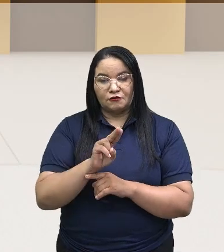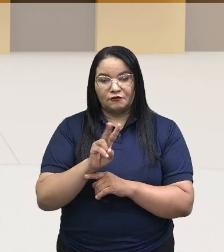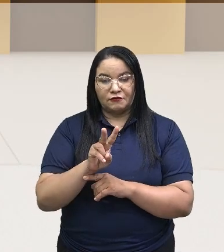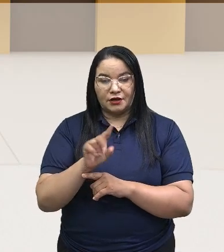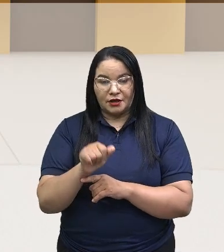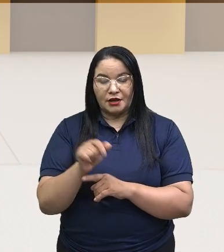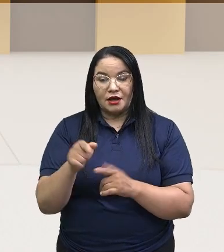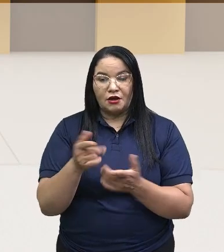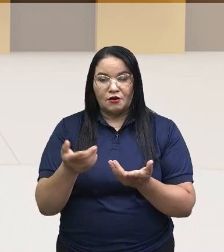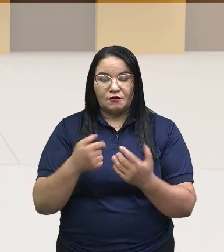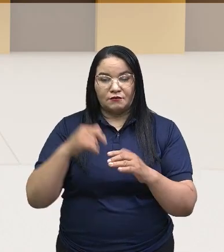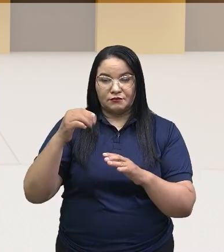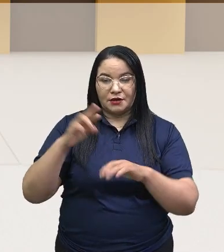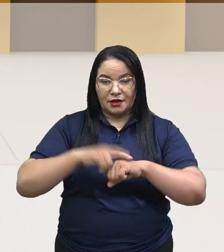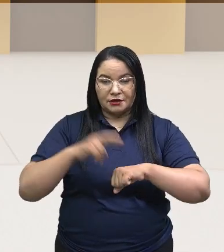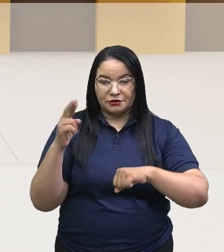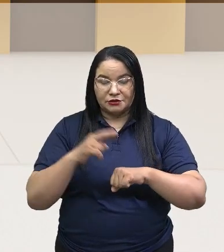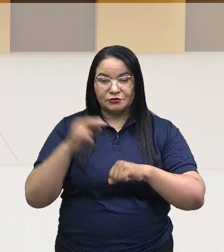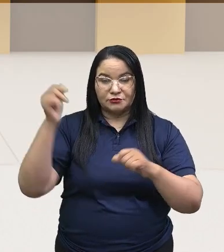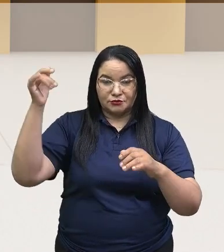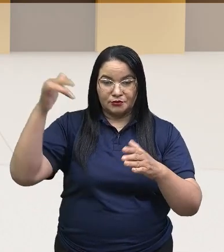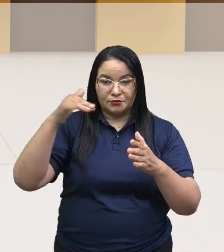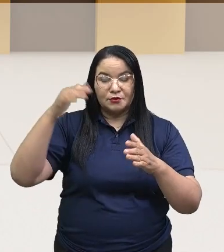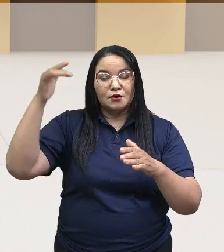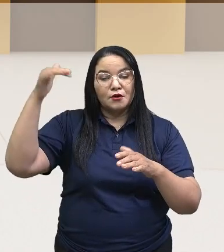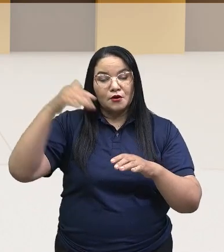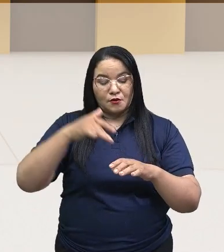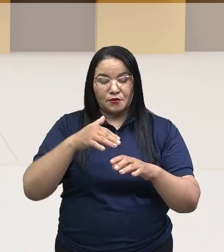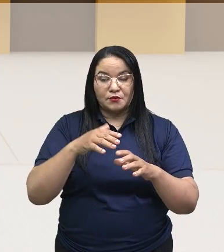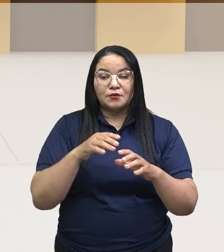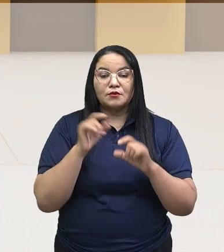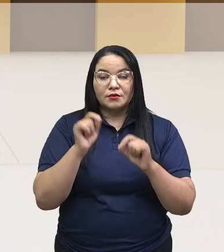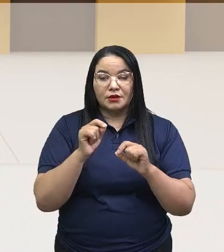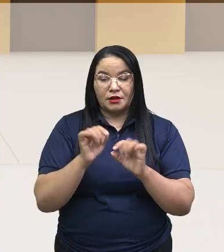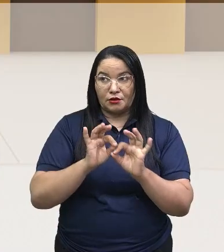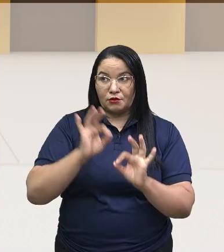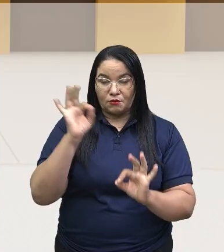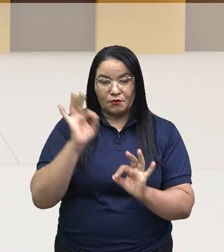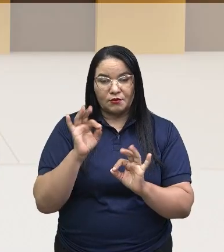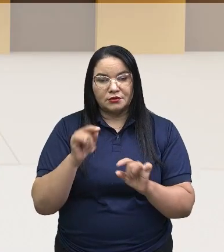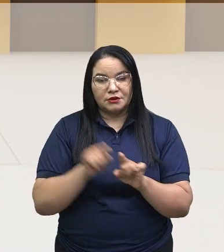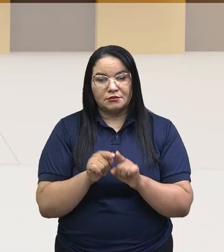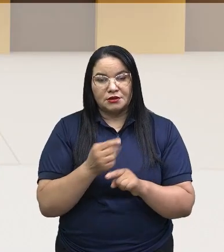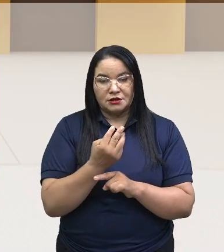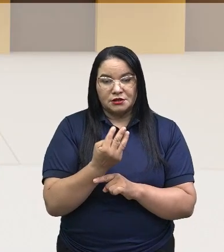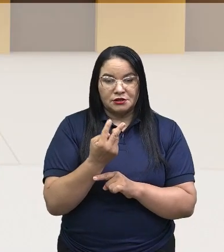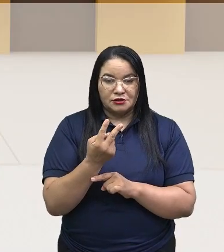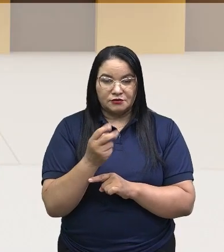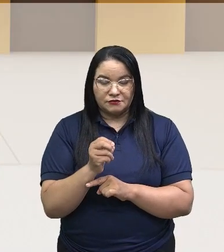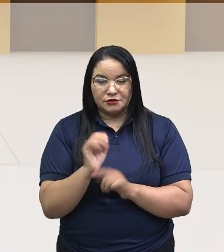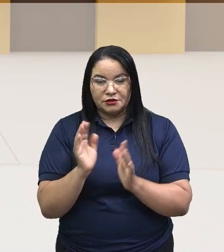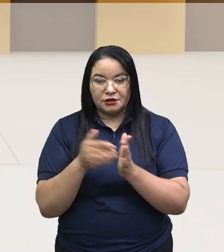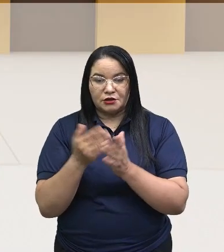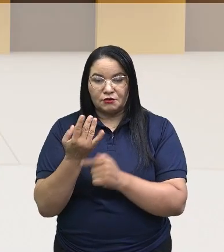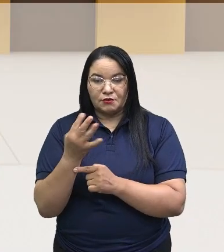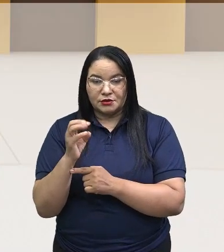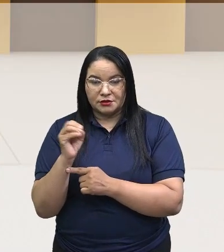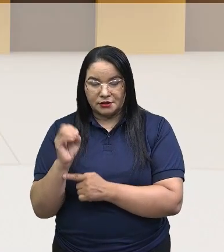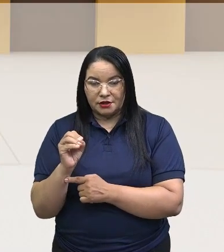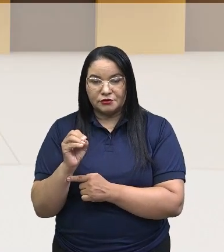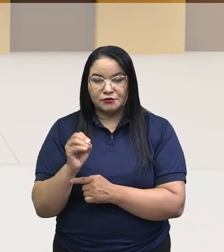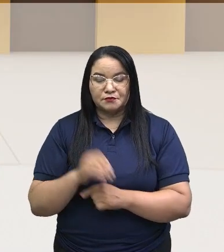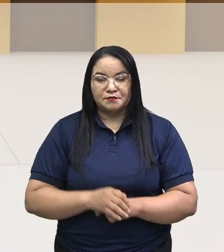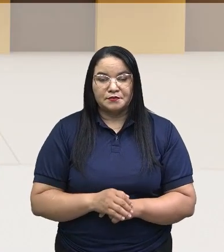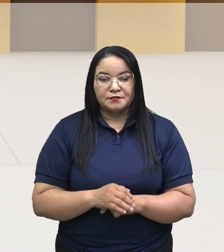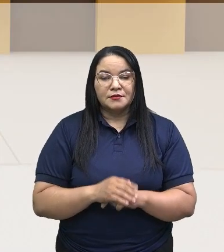Ela é, né, a radiação ultravioleta de maior comprimento de onda, que ela vai de 320 a 400, portanto,